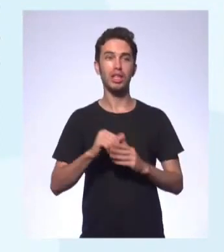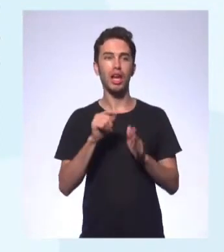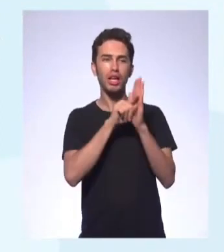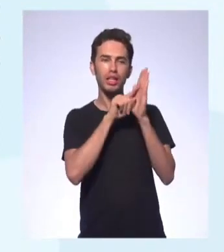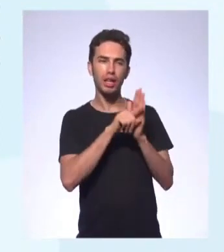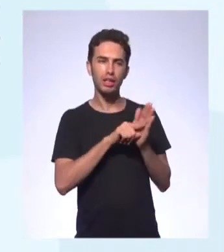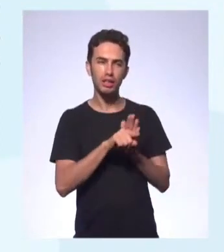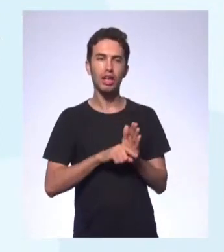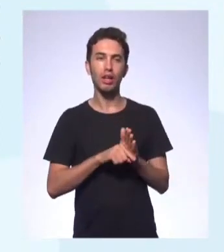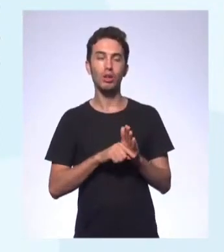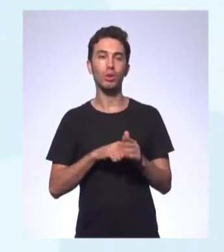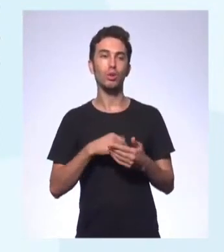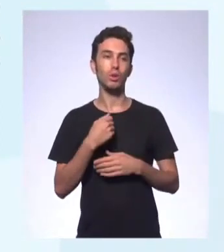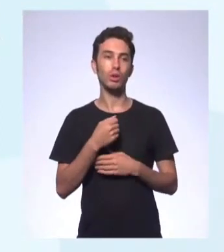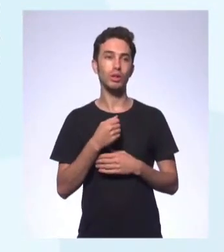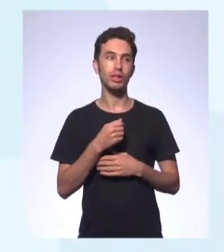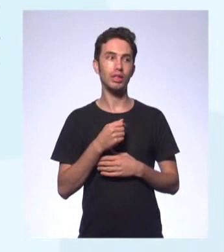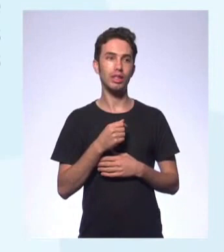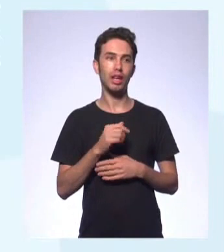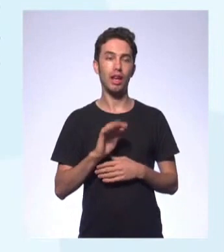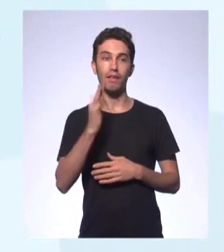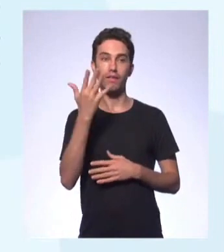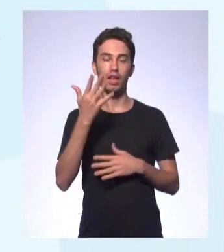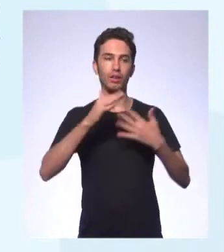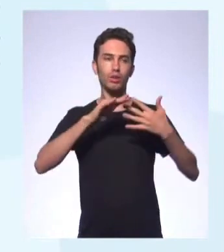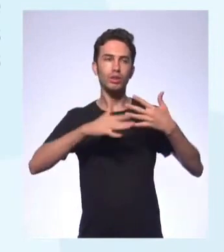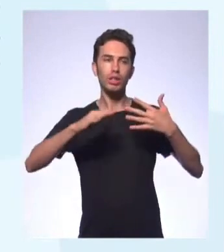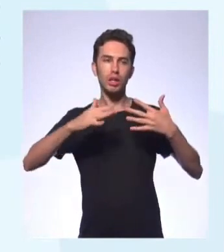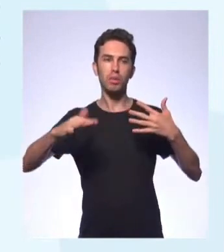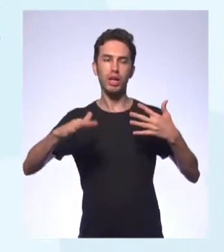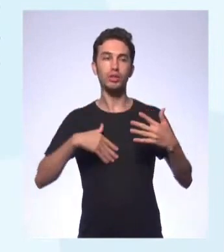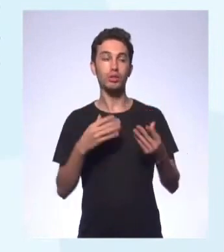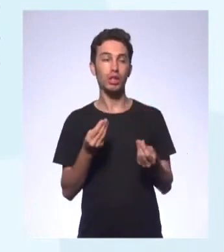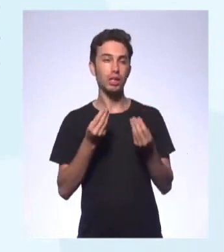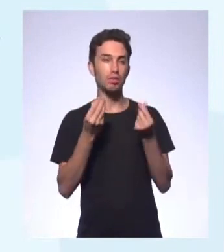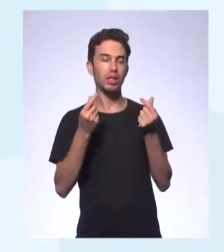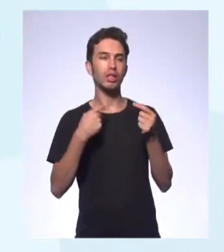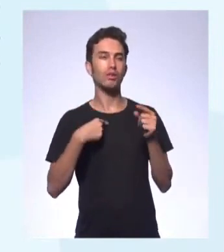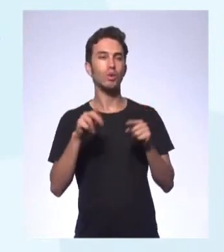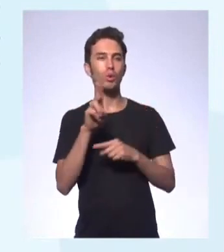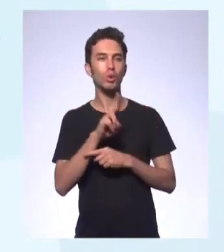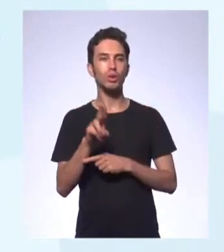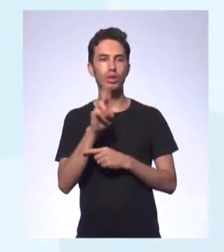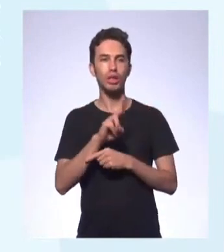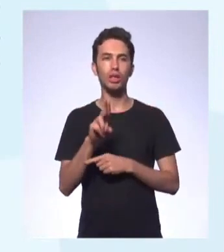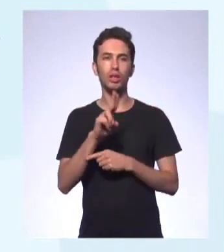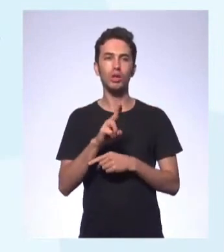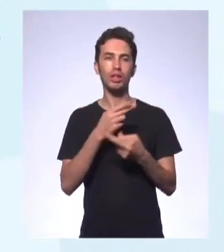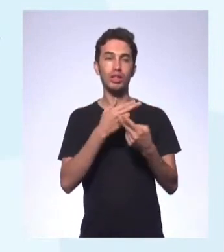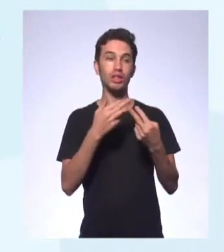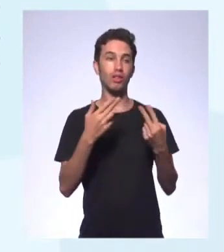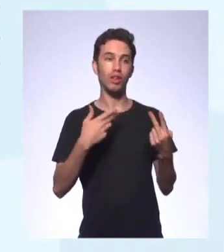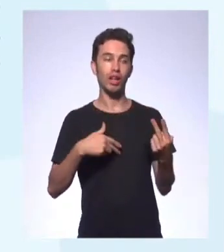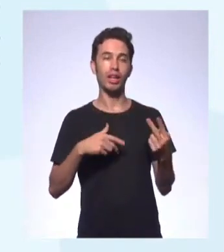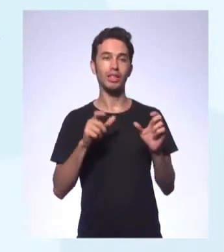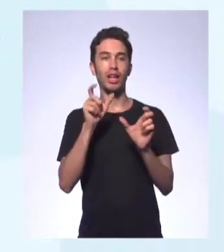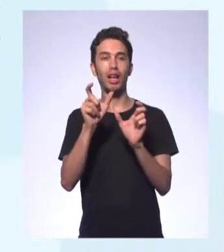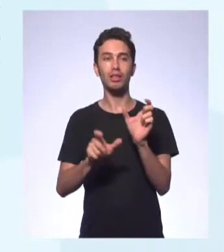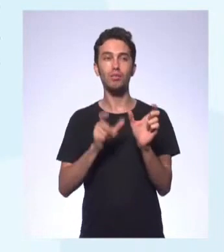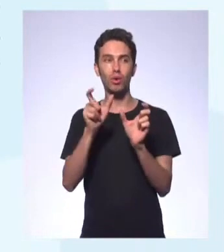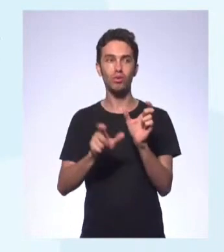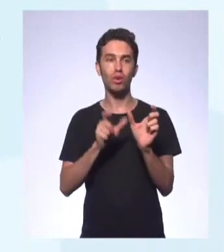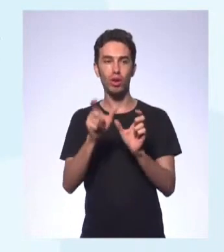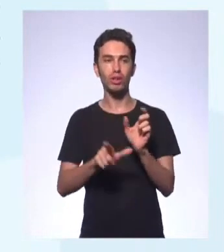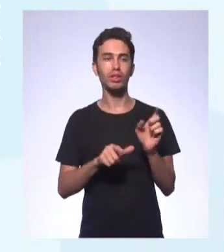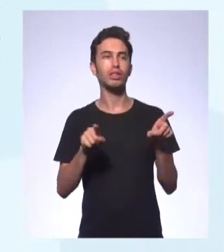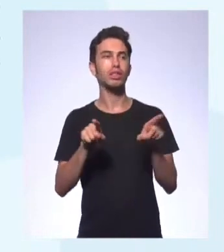efeitos semânticos e expressivos produzidos pelo uso das diferentes classes morfológicas e